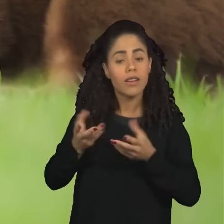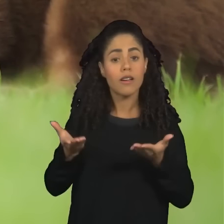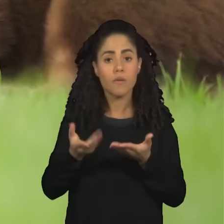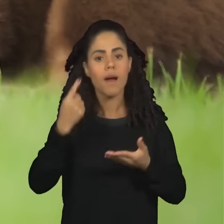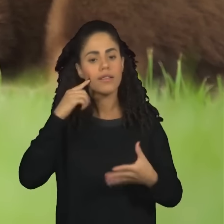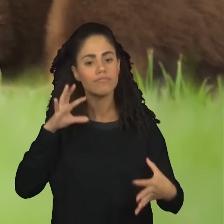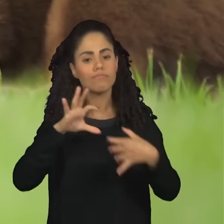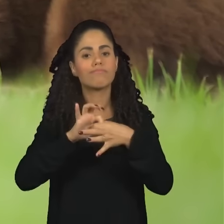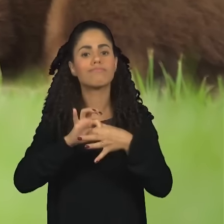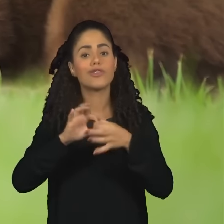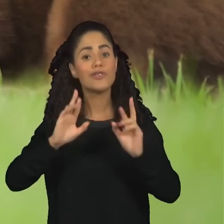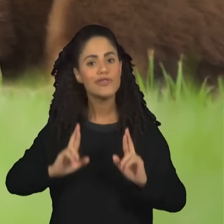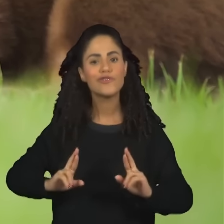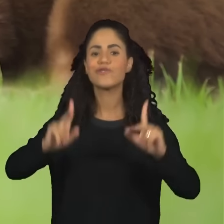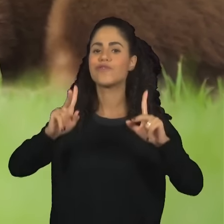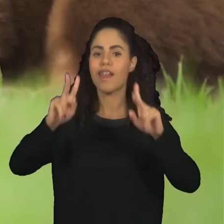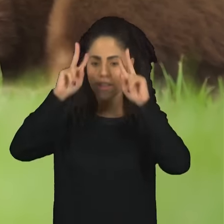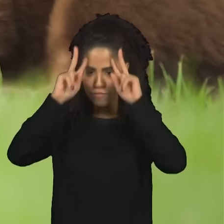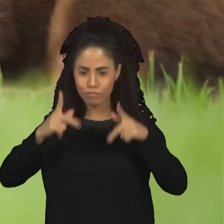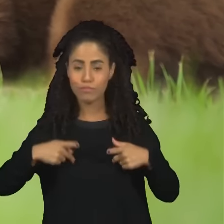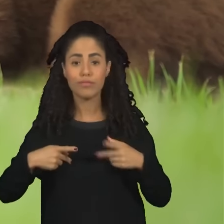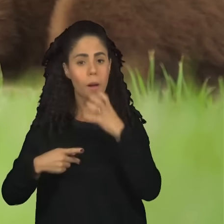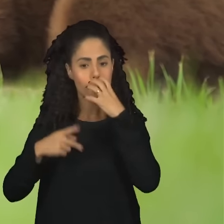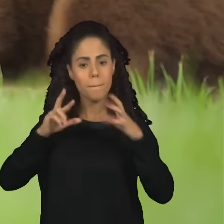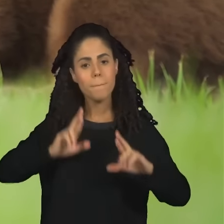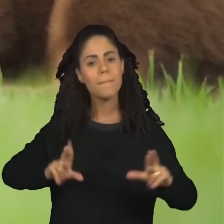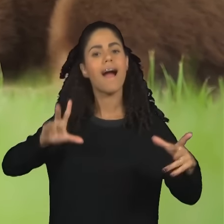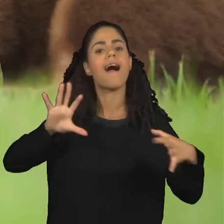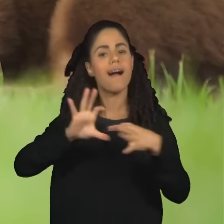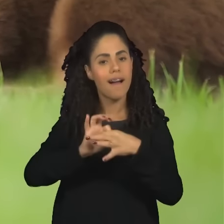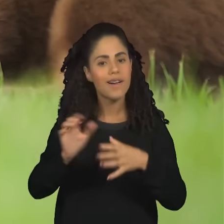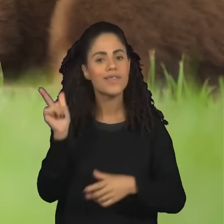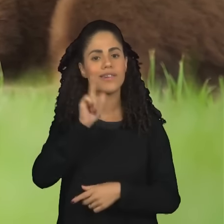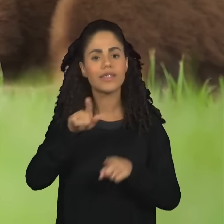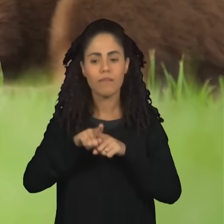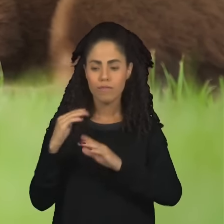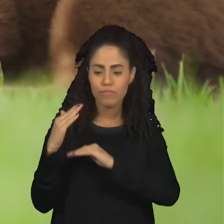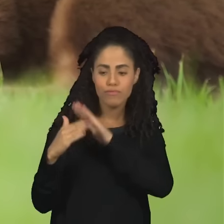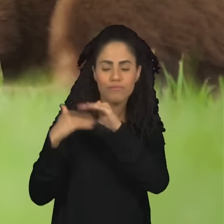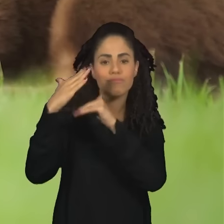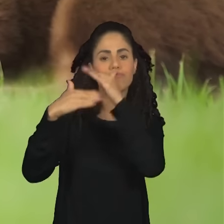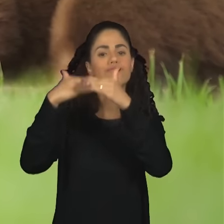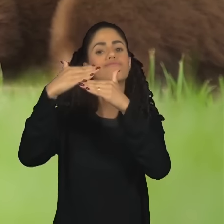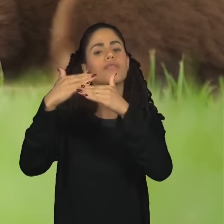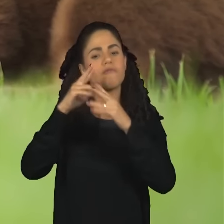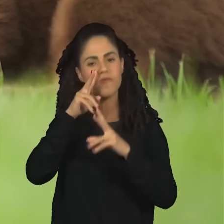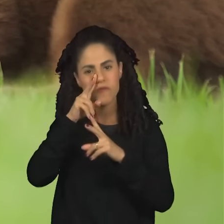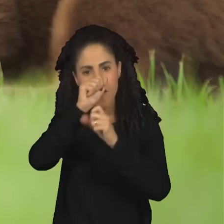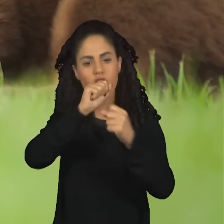especial entre duas espécies, muito antiga e que se fortalece cada vez mais.